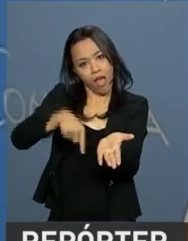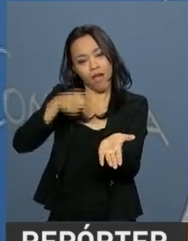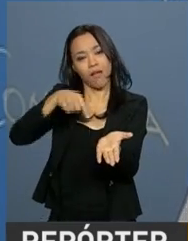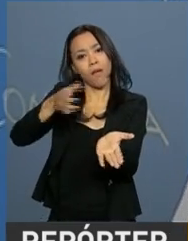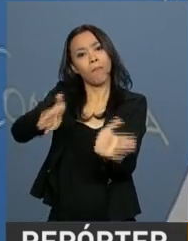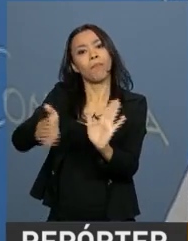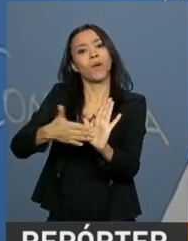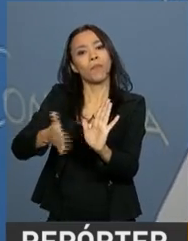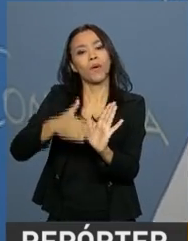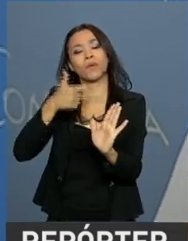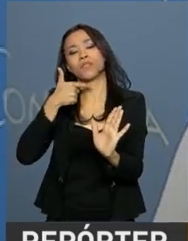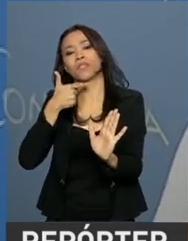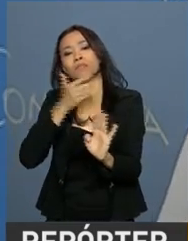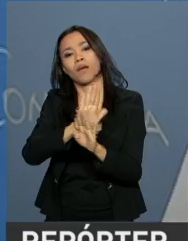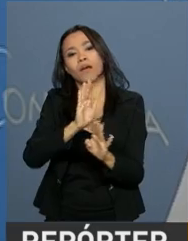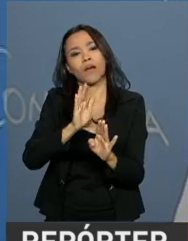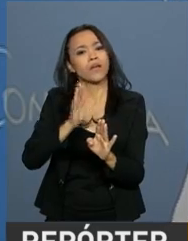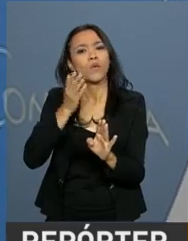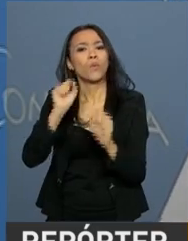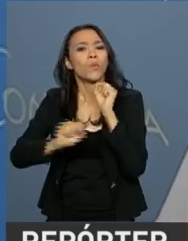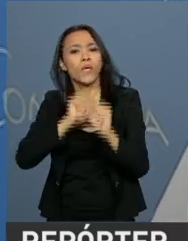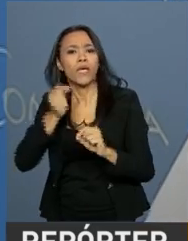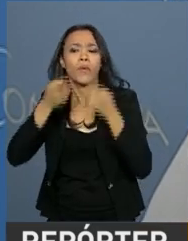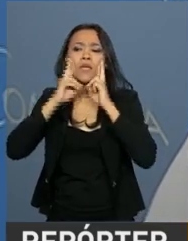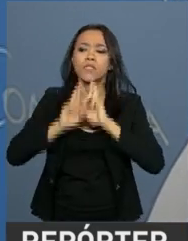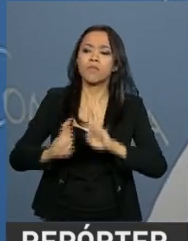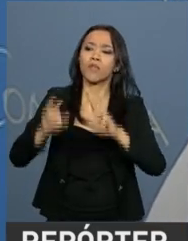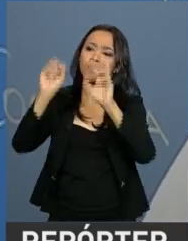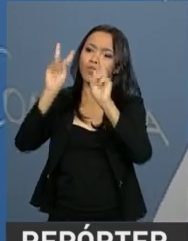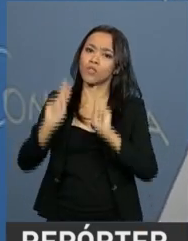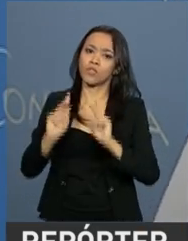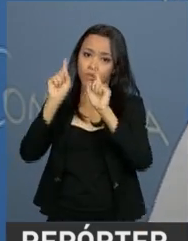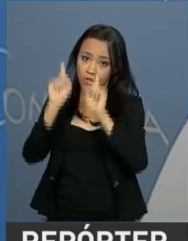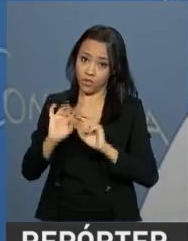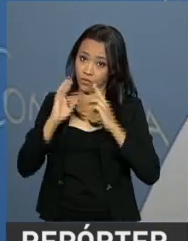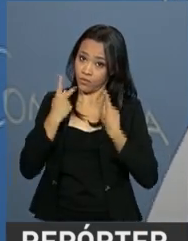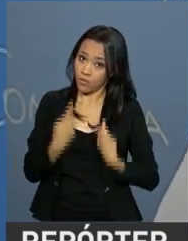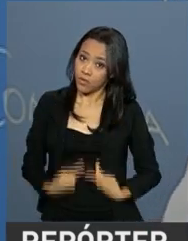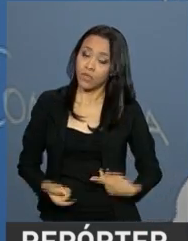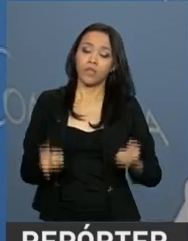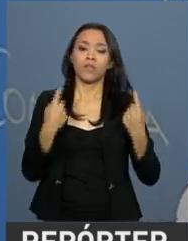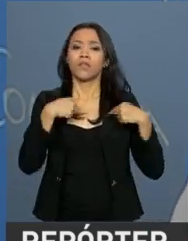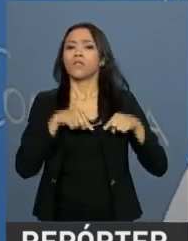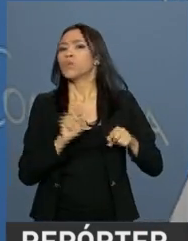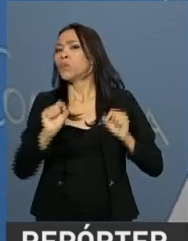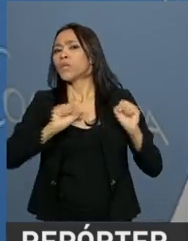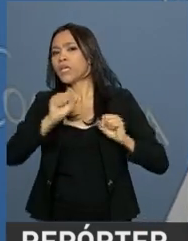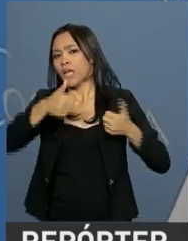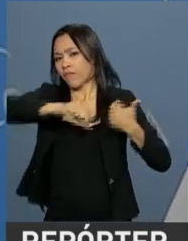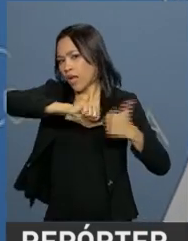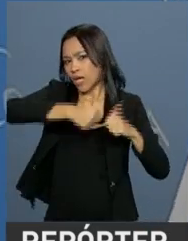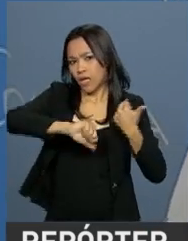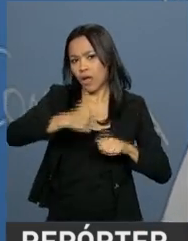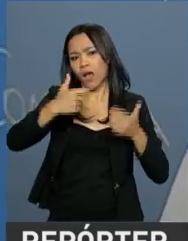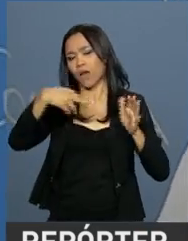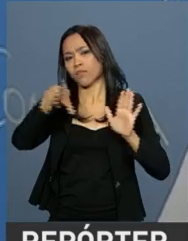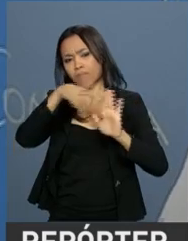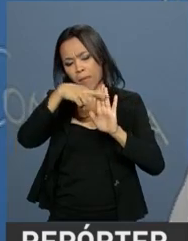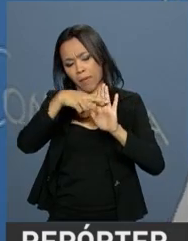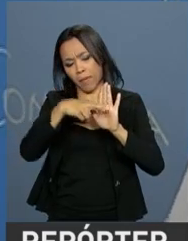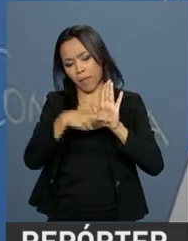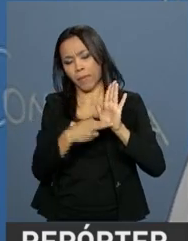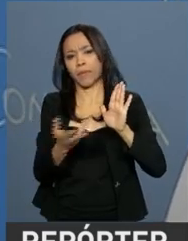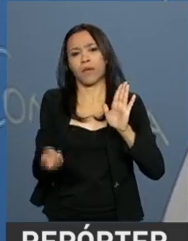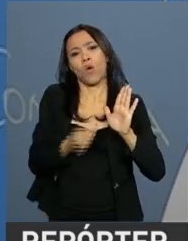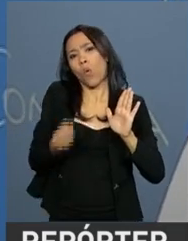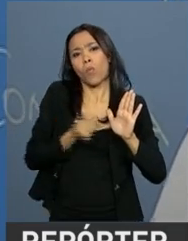proposta de intervenção O que é o respeito aos direitos humanos O que são as competências o que vai ser avaliado em cada uma das competências